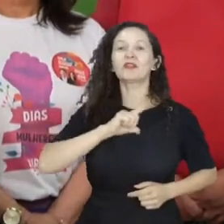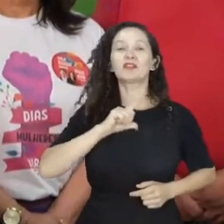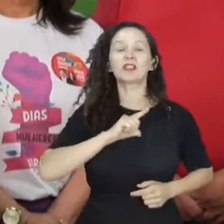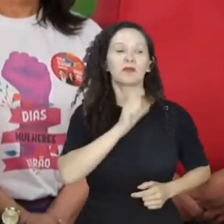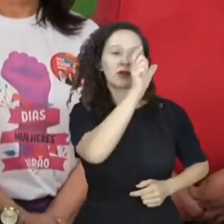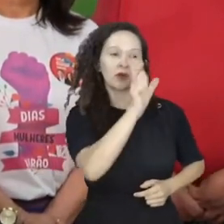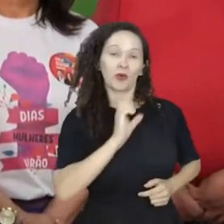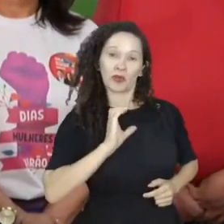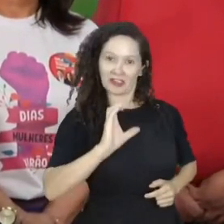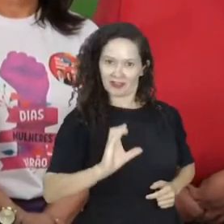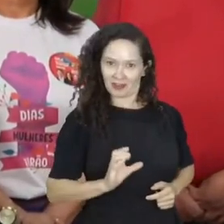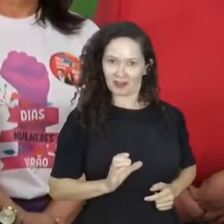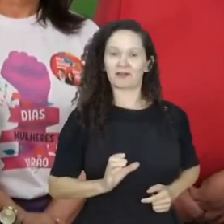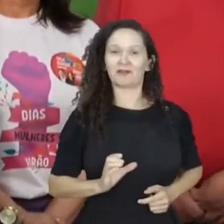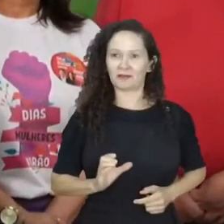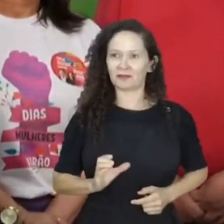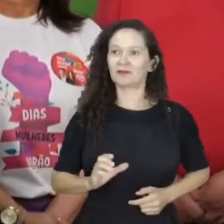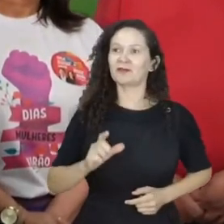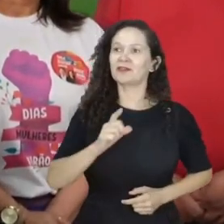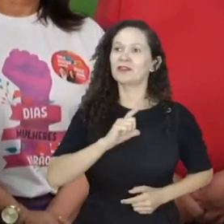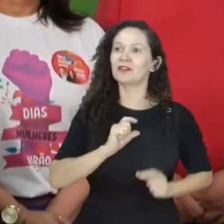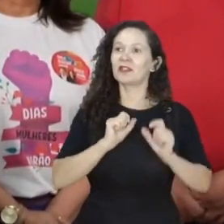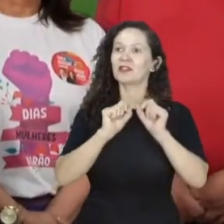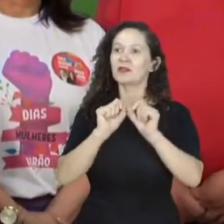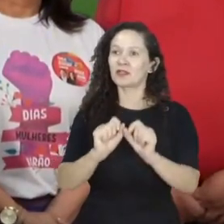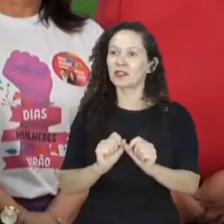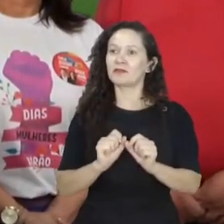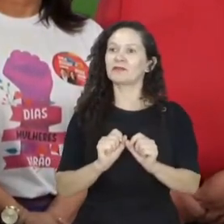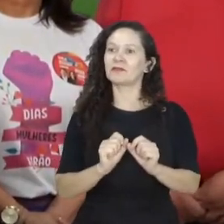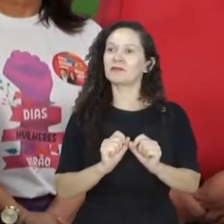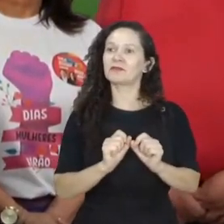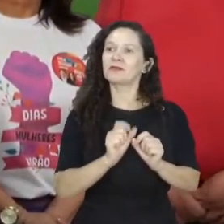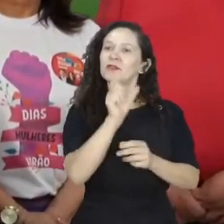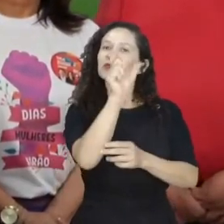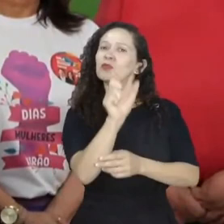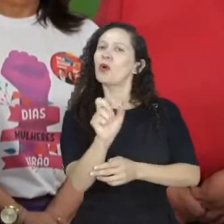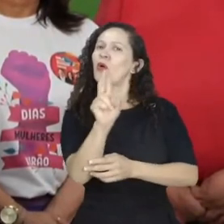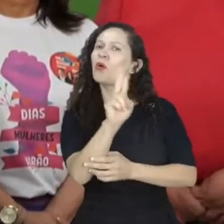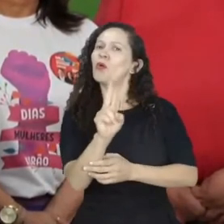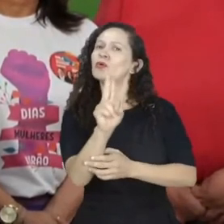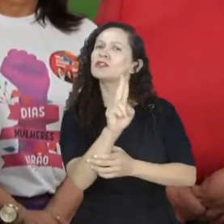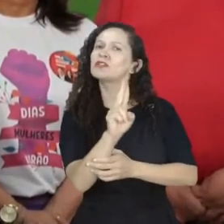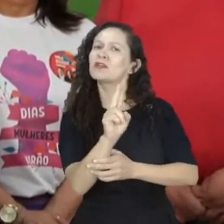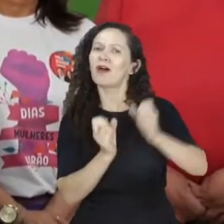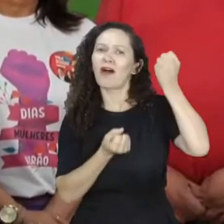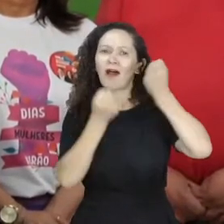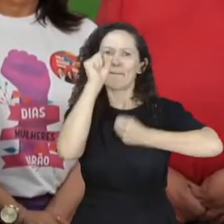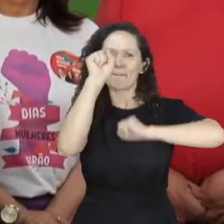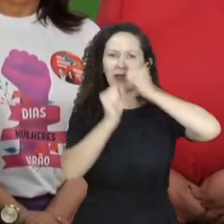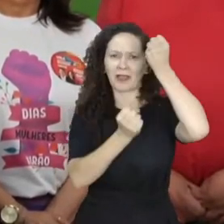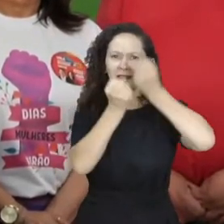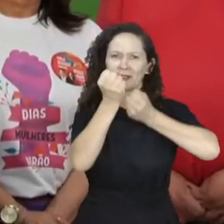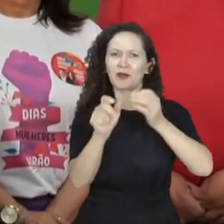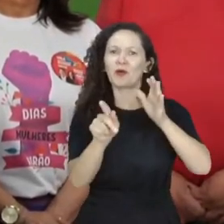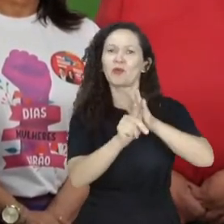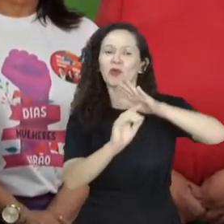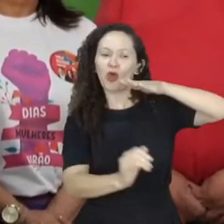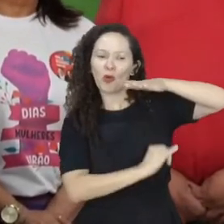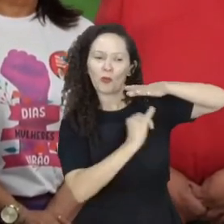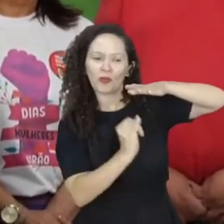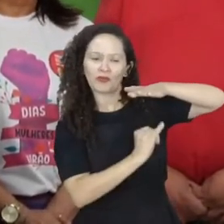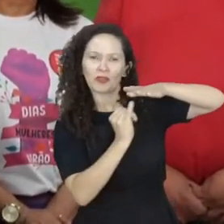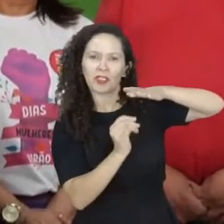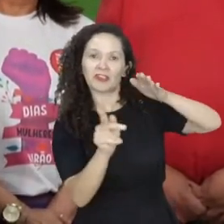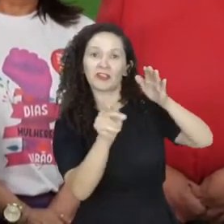cidadão que está exercendo a presidência, que ele está utilizando a máquina do governo